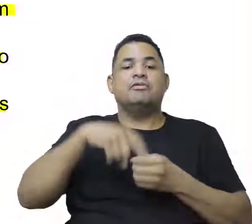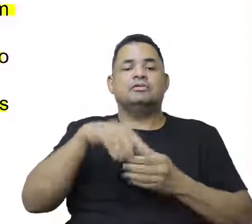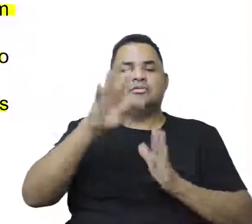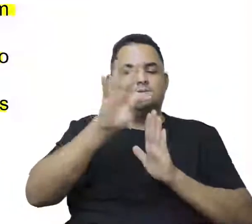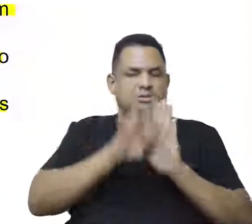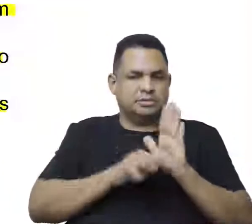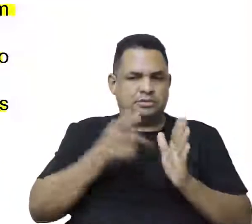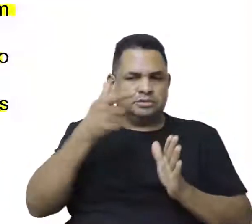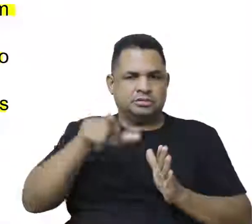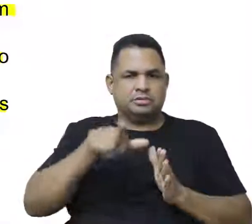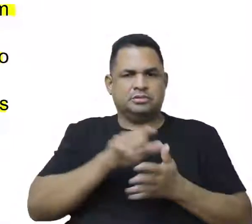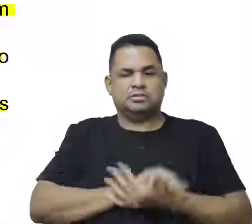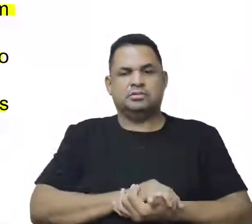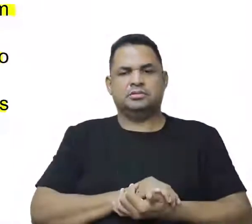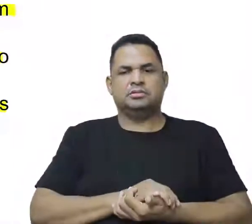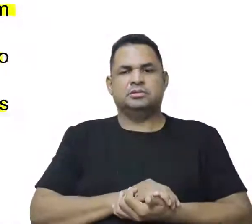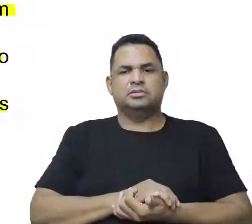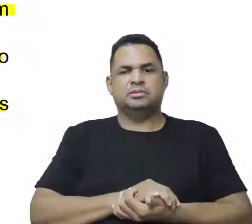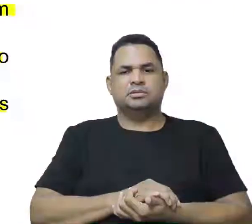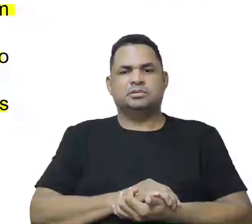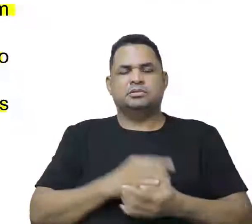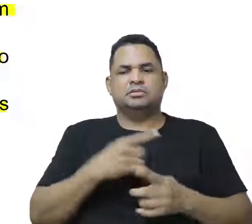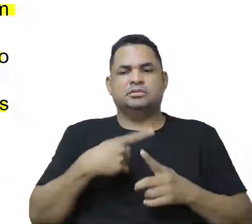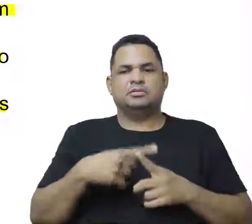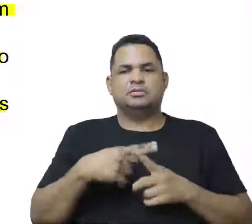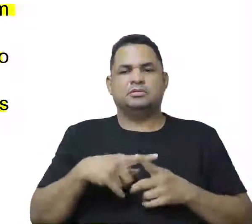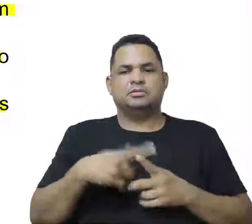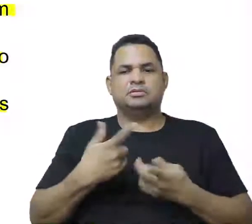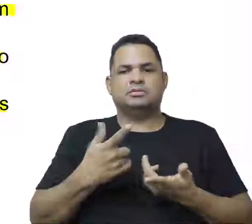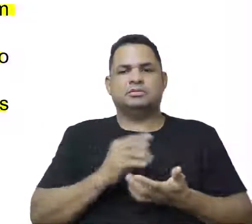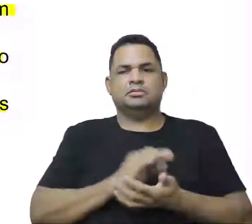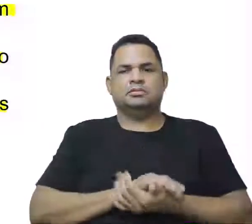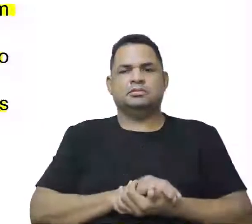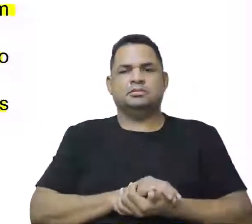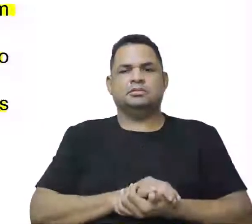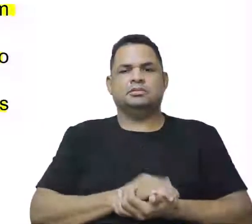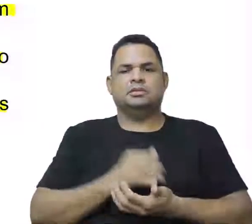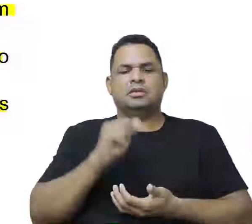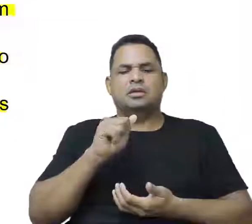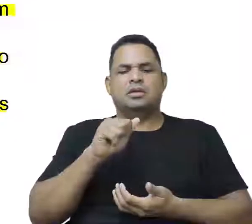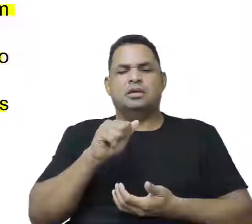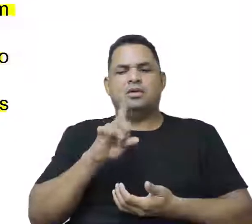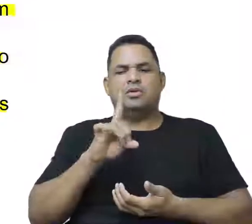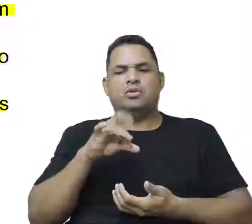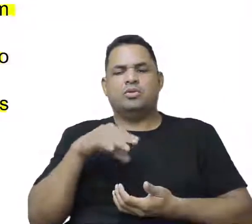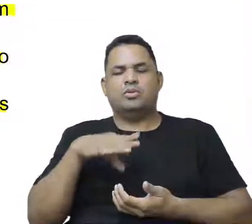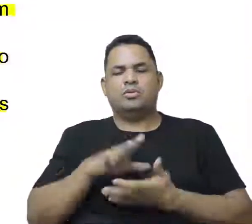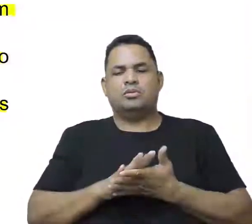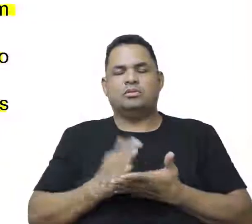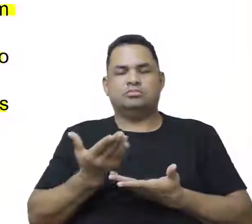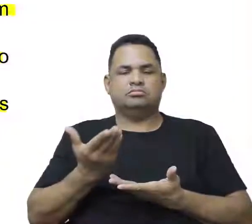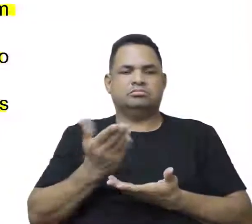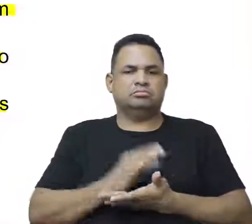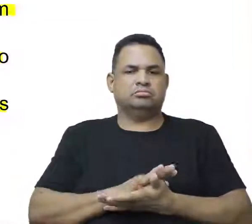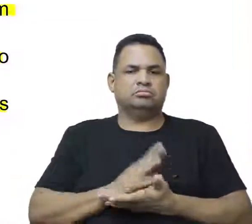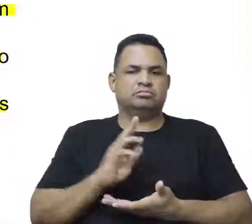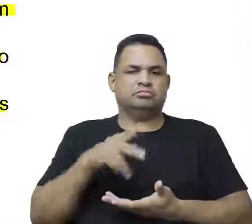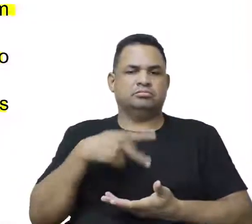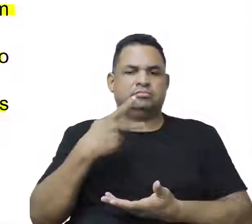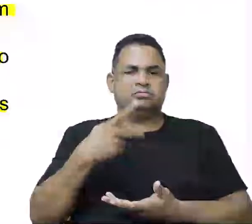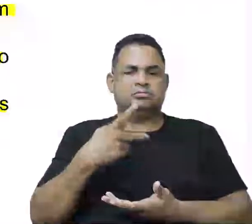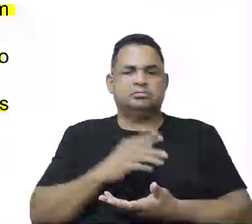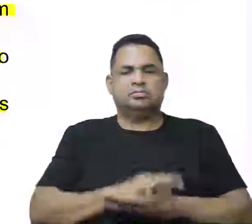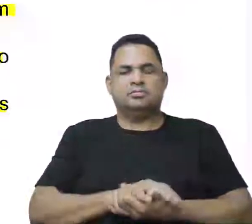texto de novo e ler novamente, porque você diz assim, não, falou de adorno, não, falou de elementos tradicionais, não, falou